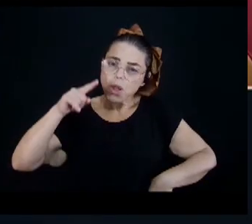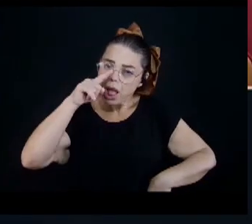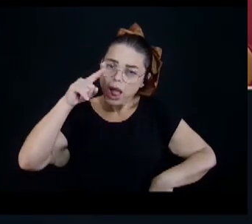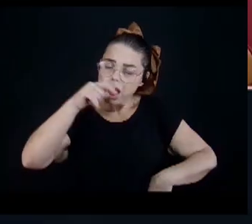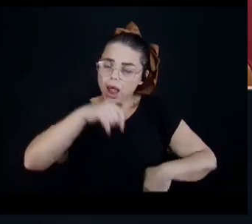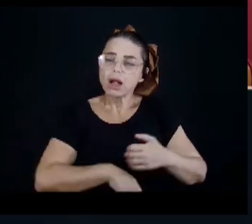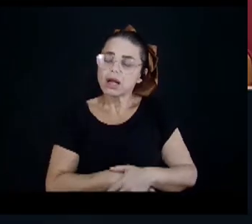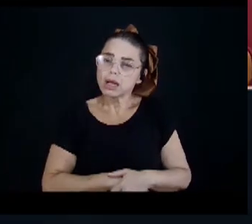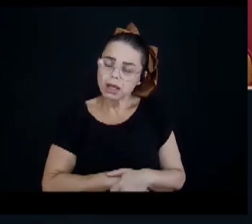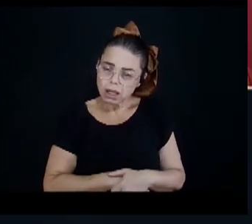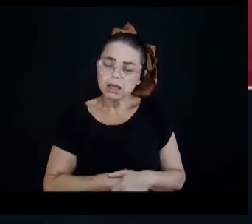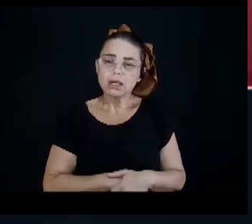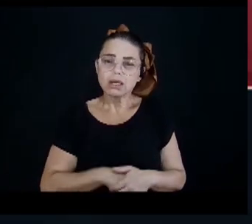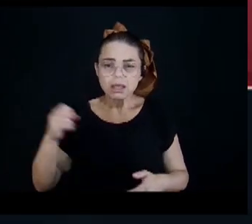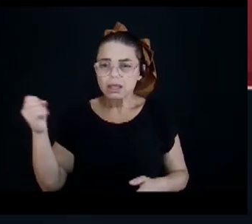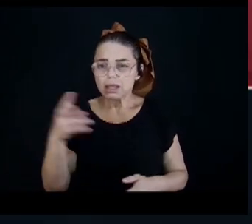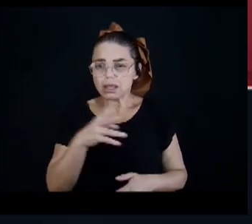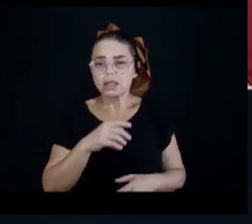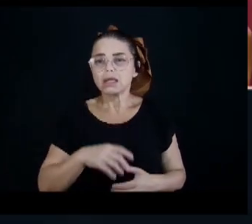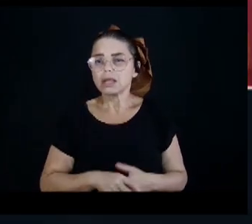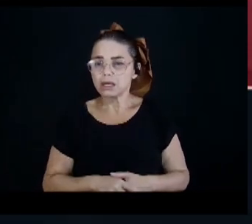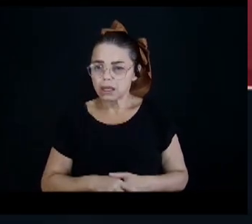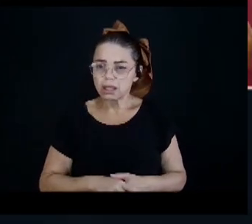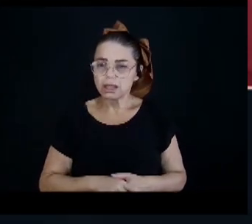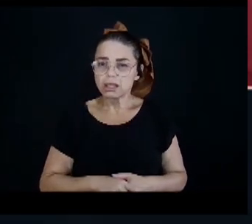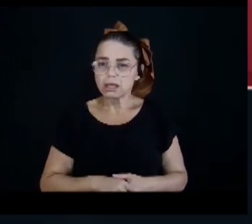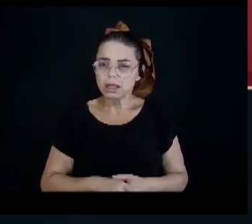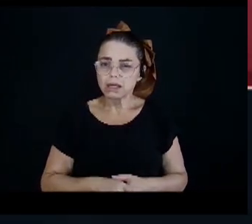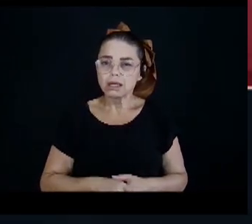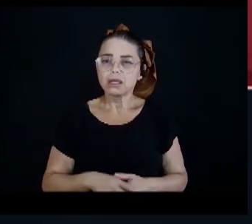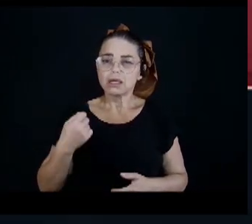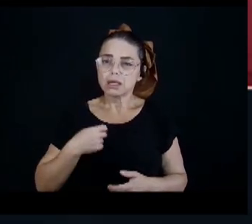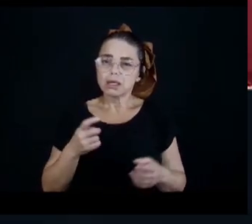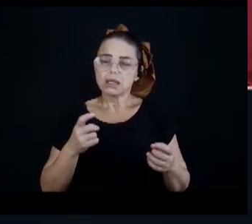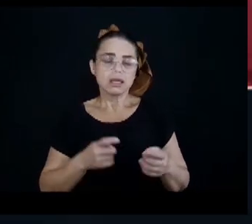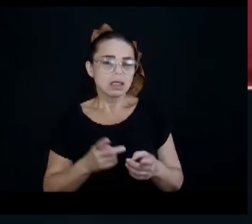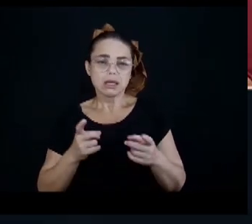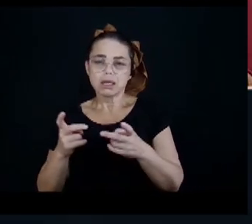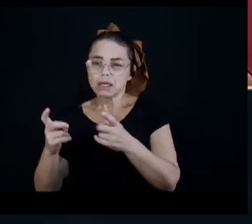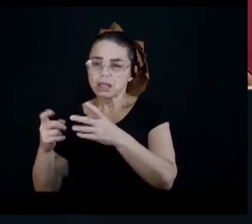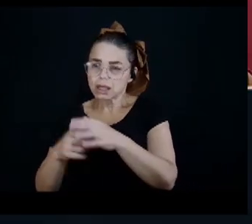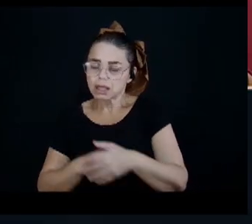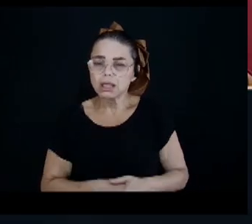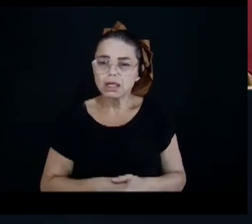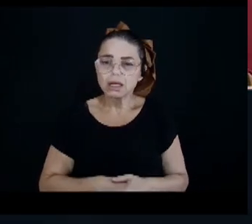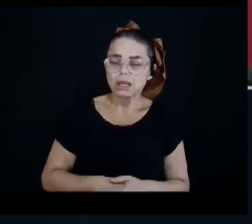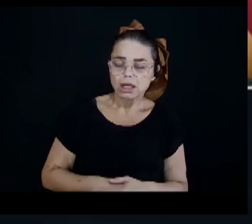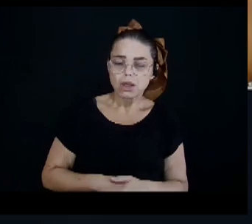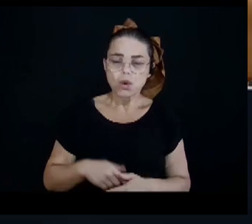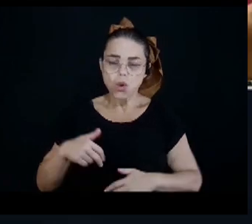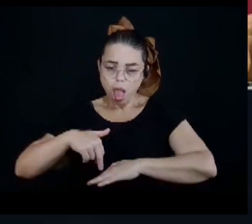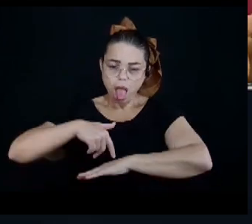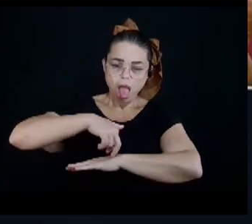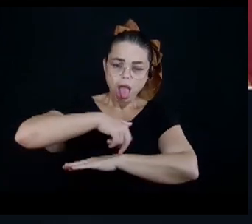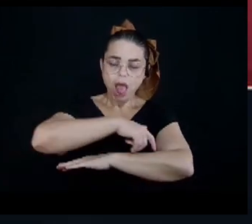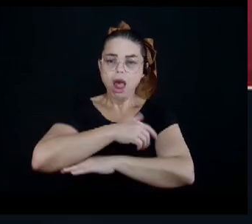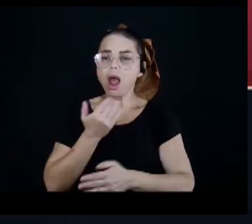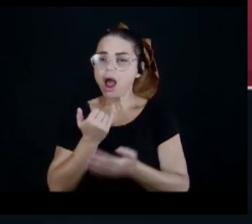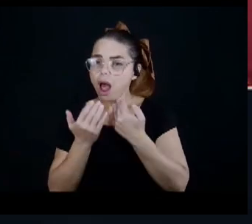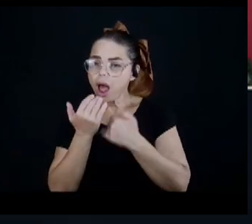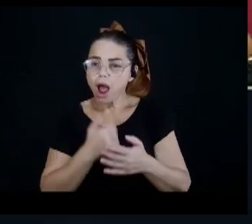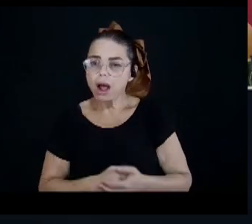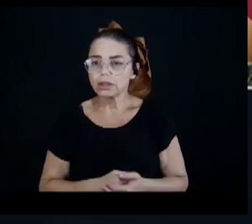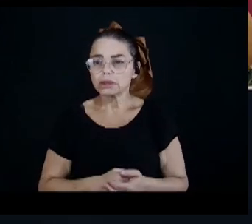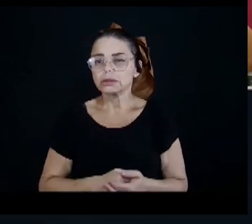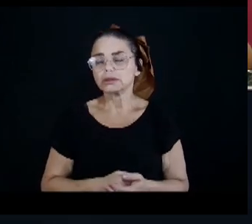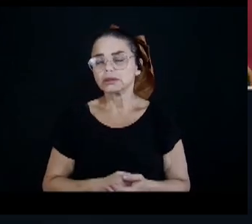novo ciclo de consumo? E a gente volta lá, mercado da moda e da alimentação. Isso já foi pensado